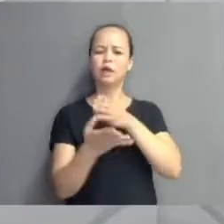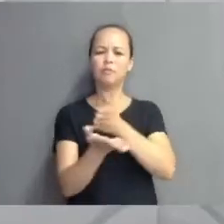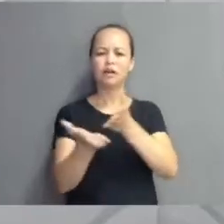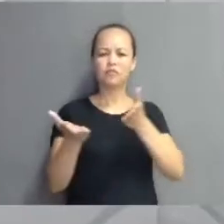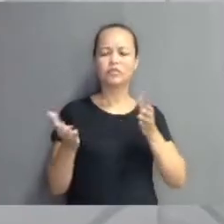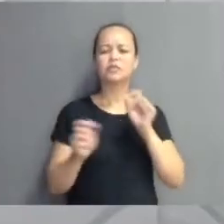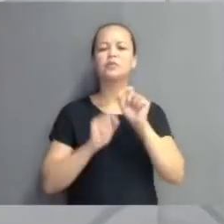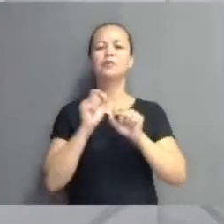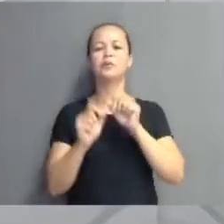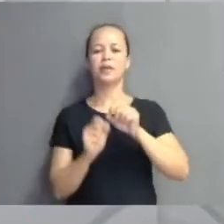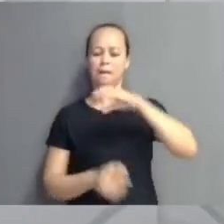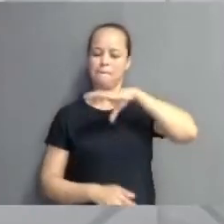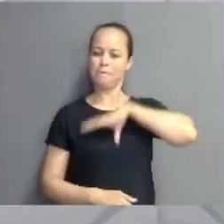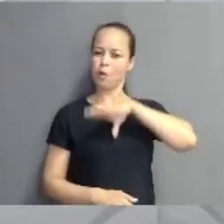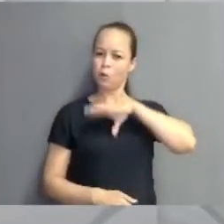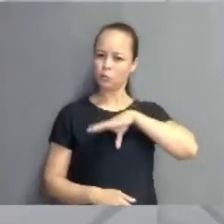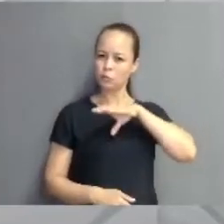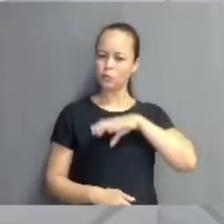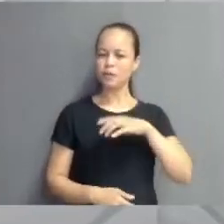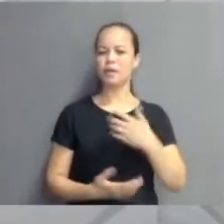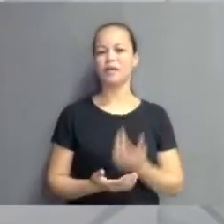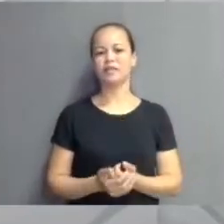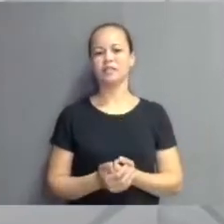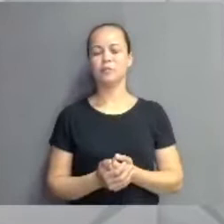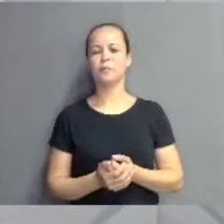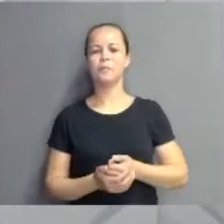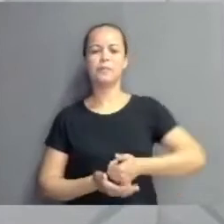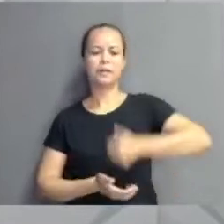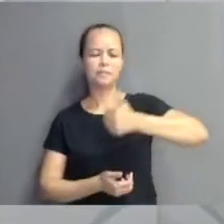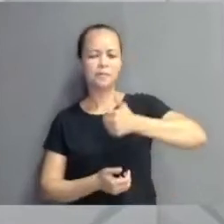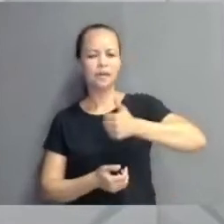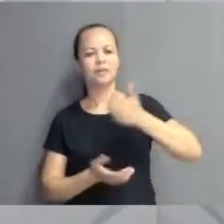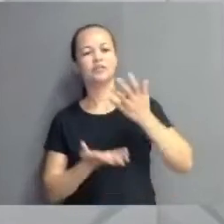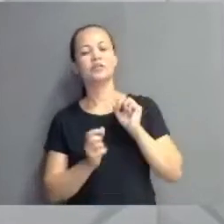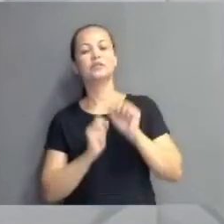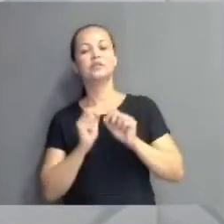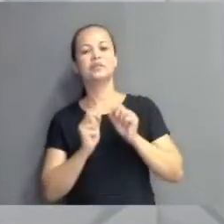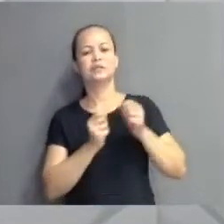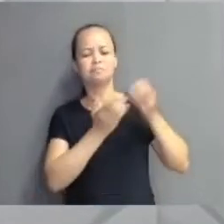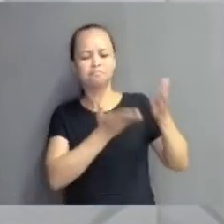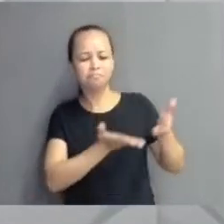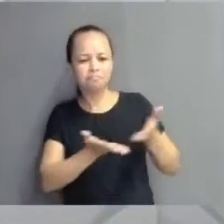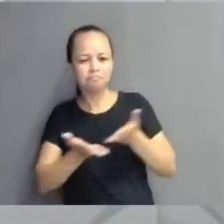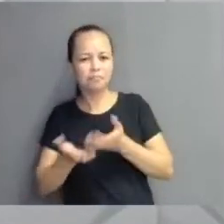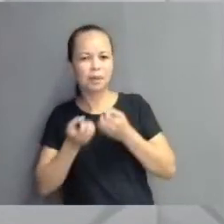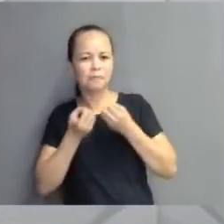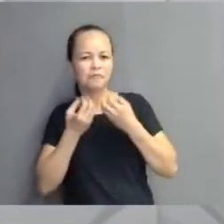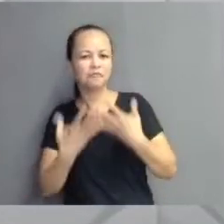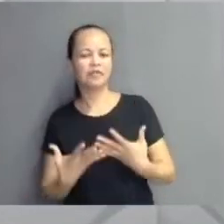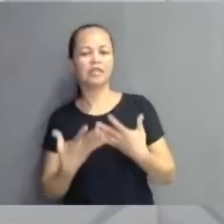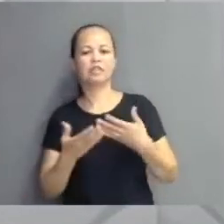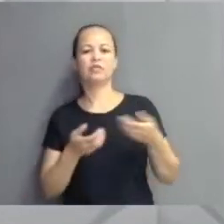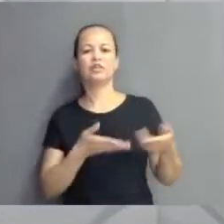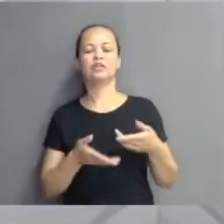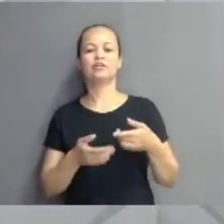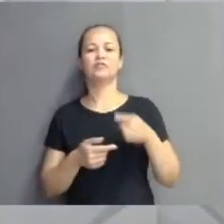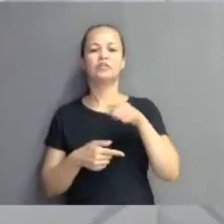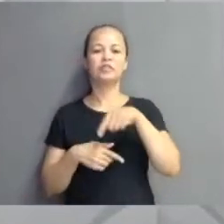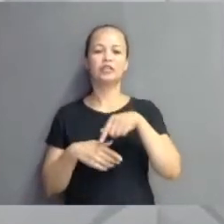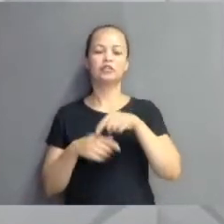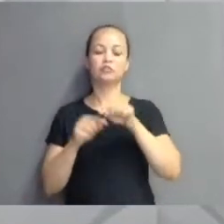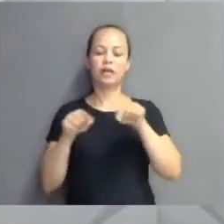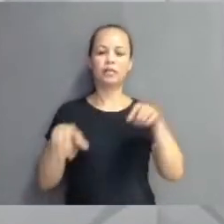Bom primeiramente seja muito bem vindo a esses espaços de aprendizagem Eu quero que você se sinta bem